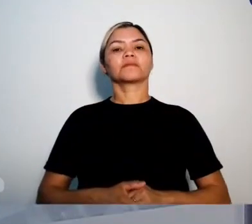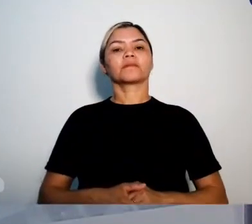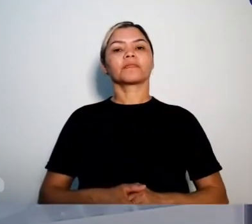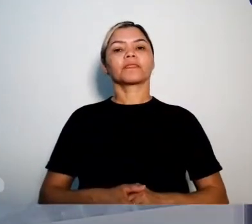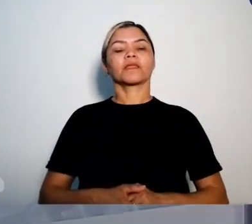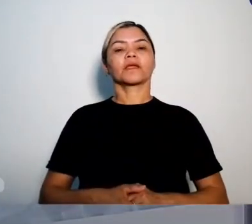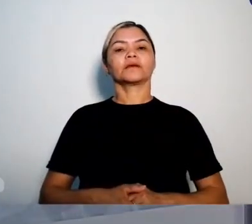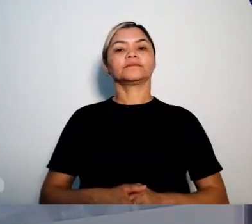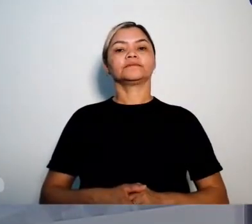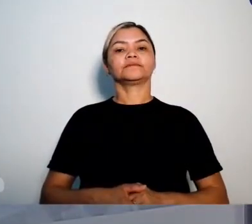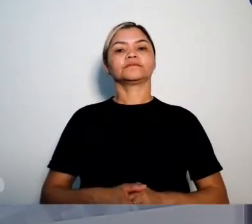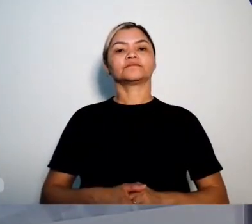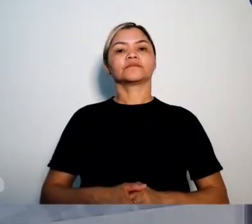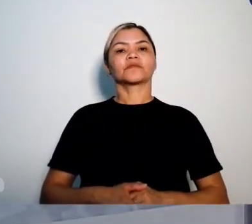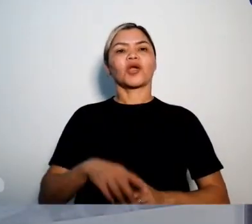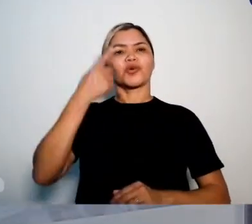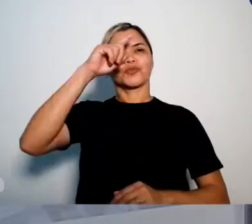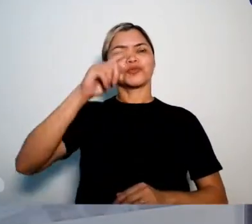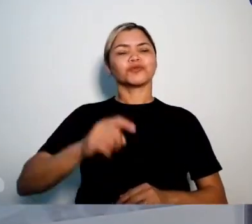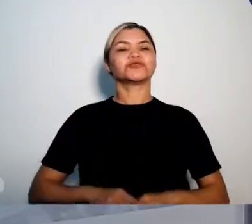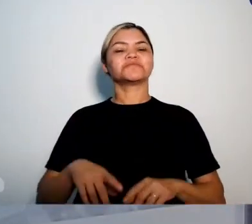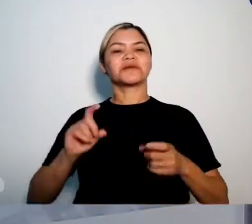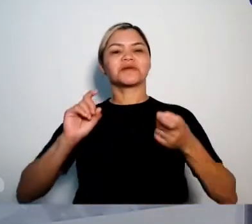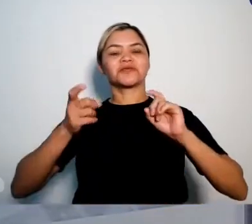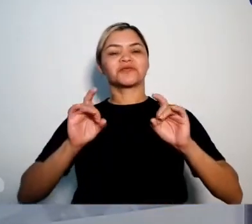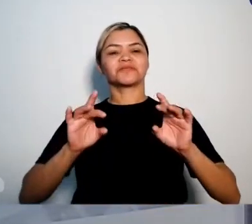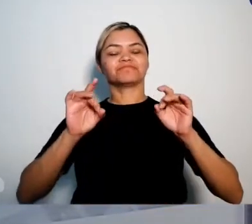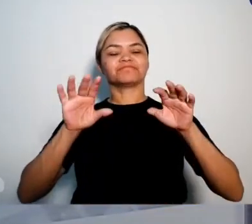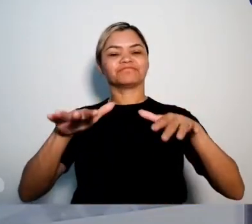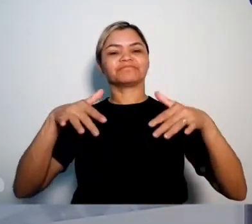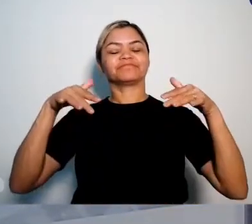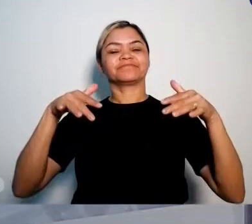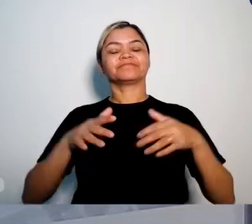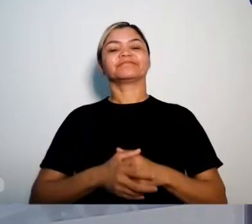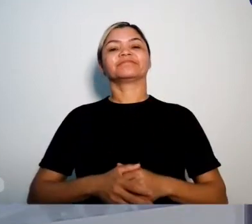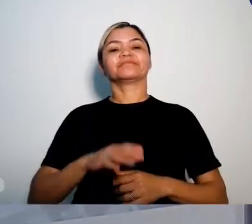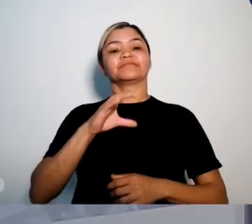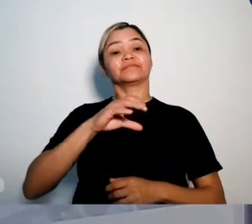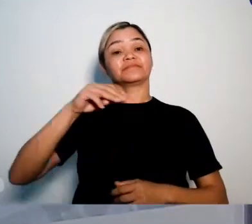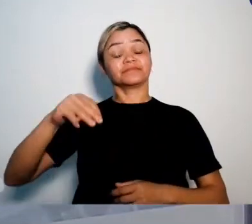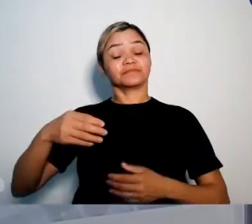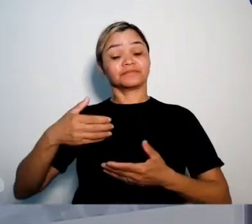Estamos na última sessão aqui da Câmara Municipal.